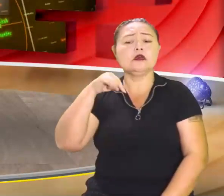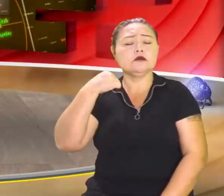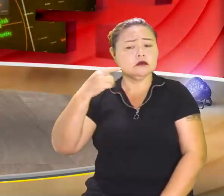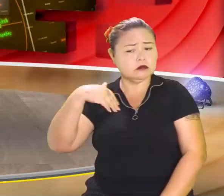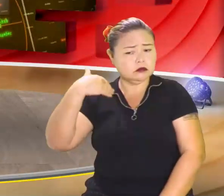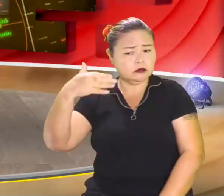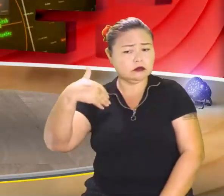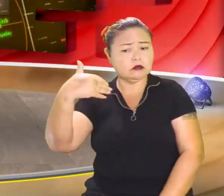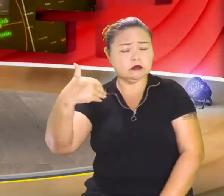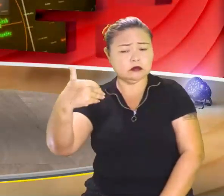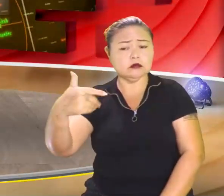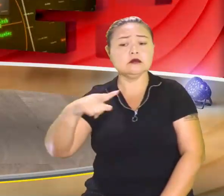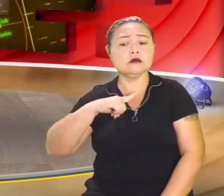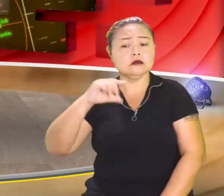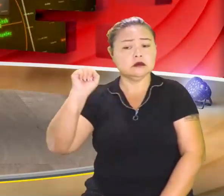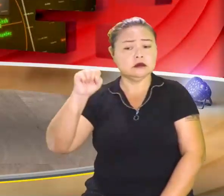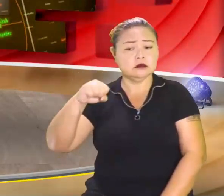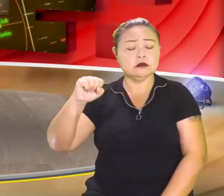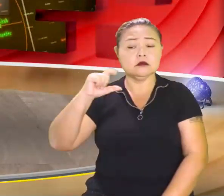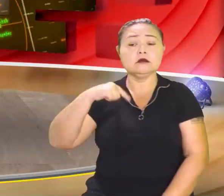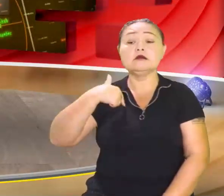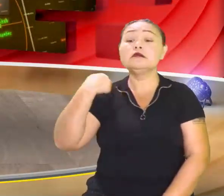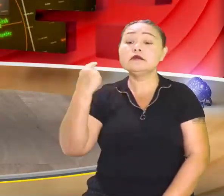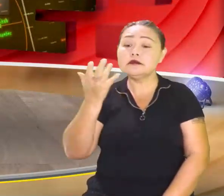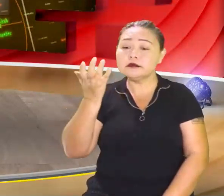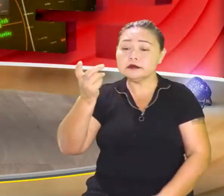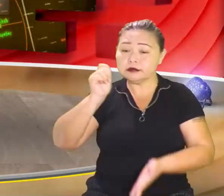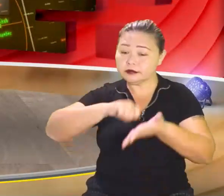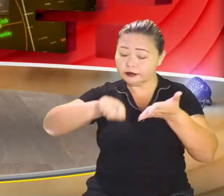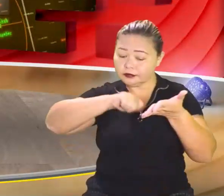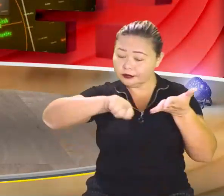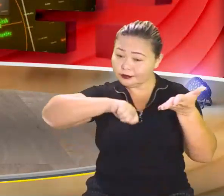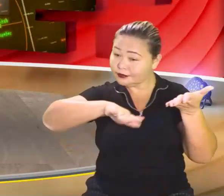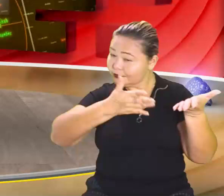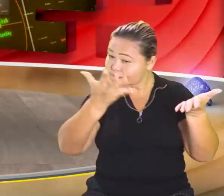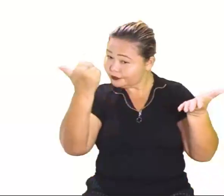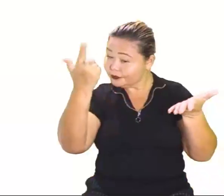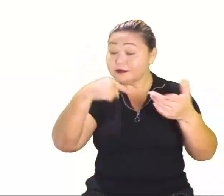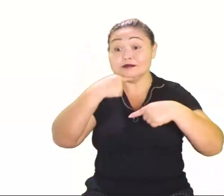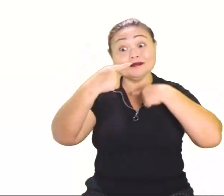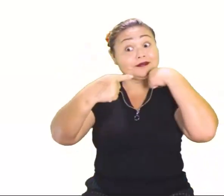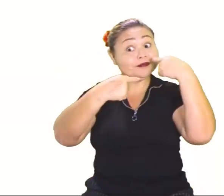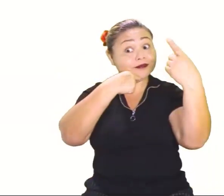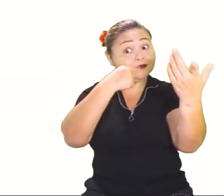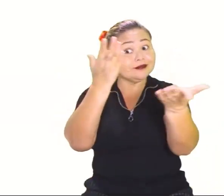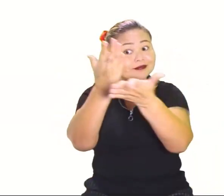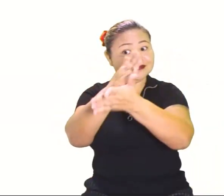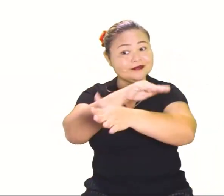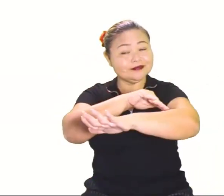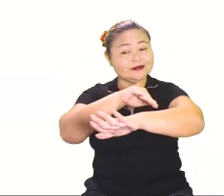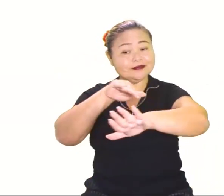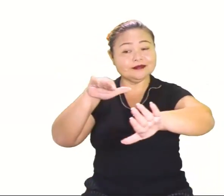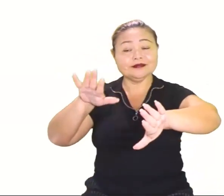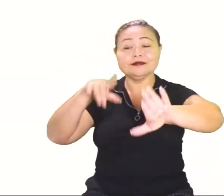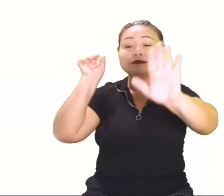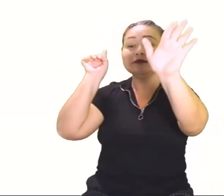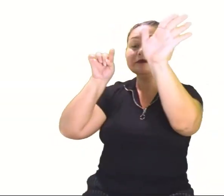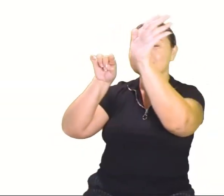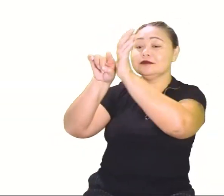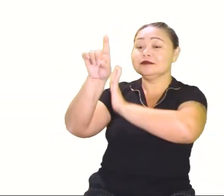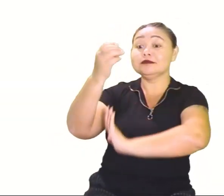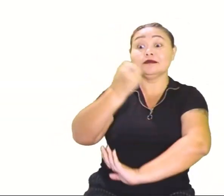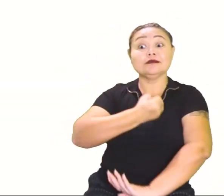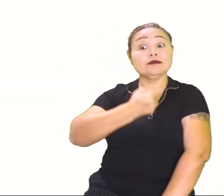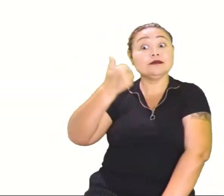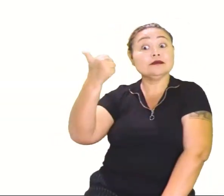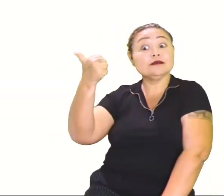seguir adiante. Agora sim, né? E é isso que a gente quer corrigindo também com vocês. Vamos lá, tirando as dúvidas? Olha lá, então, a pergunta de